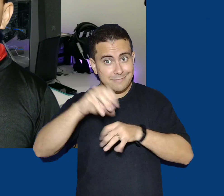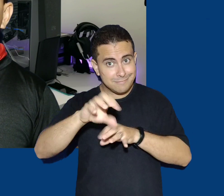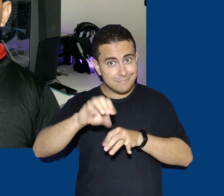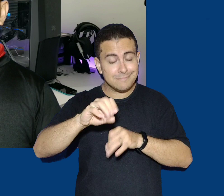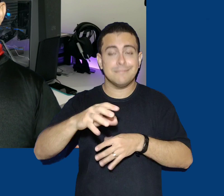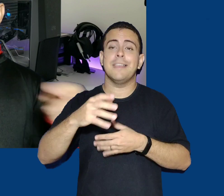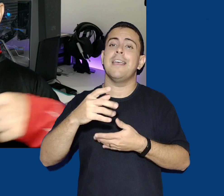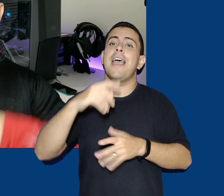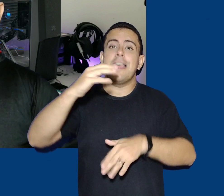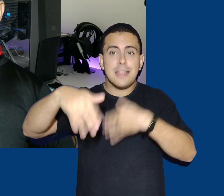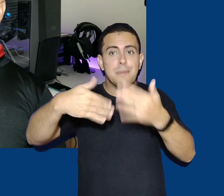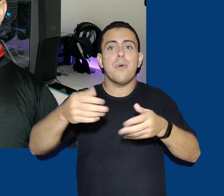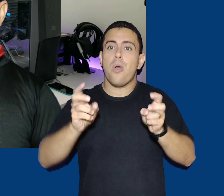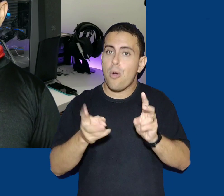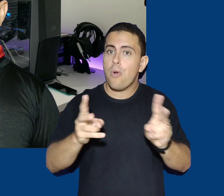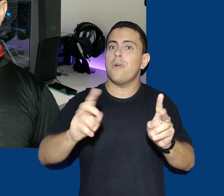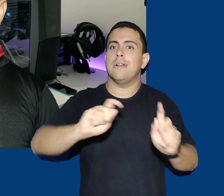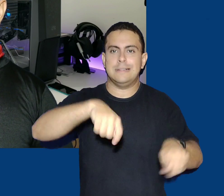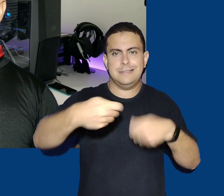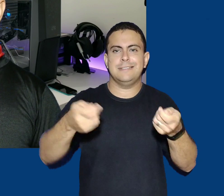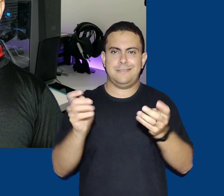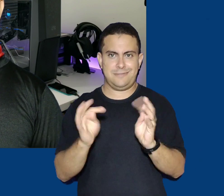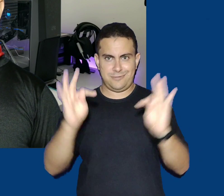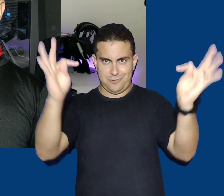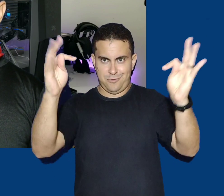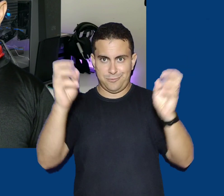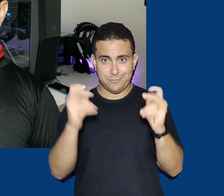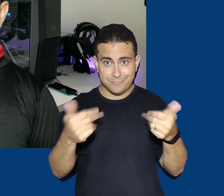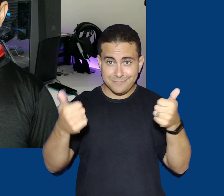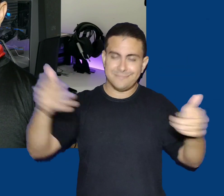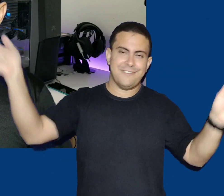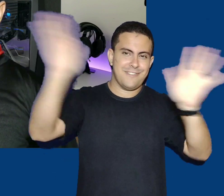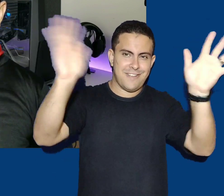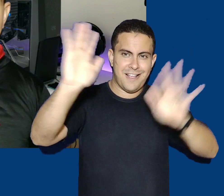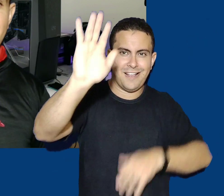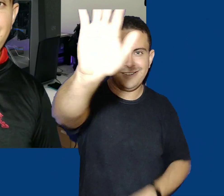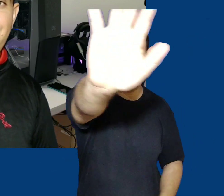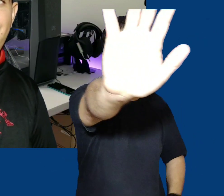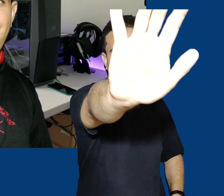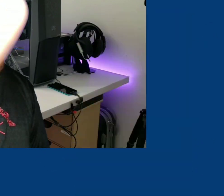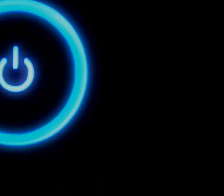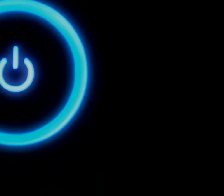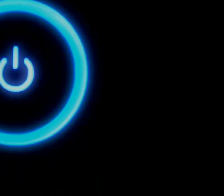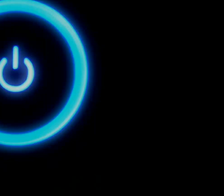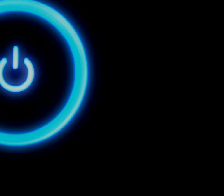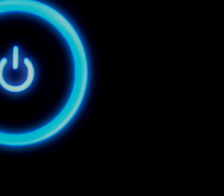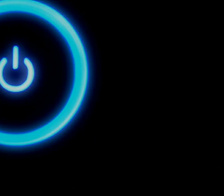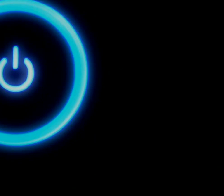vídeo, e depois daremos continuidade com mais sinais tecnológicos. Então valeu!